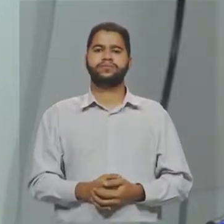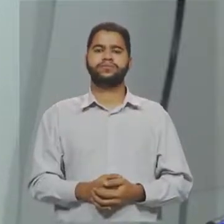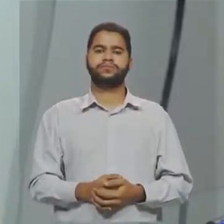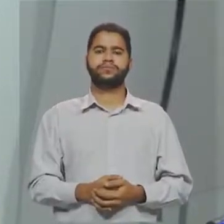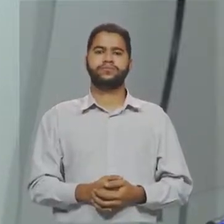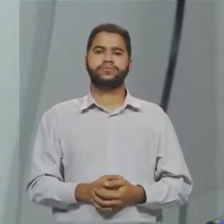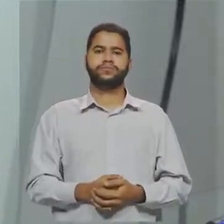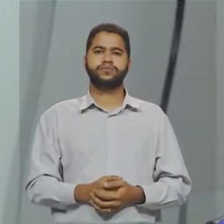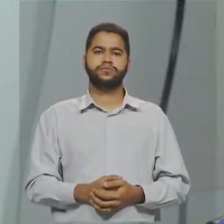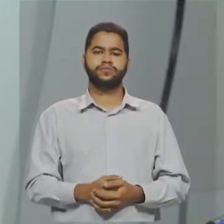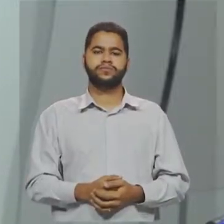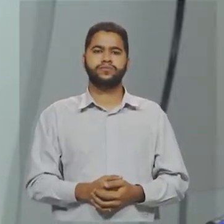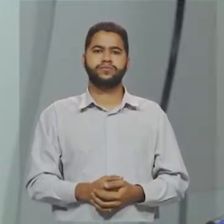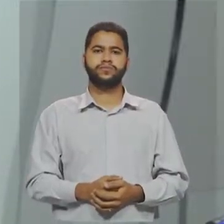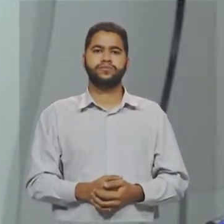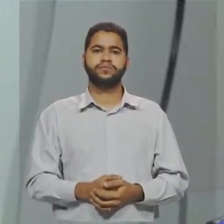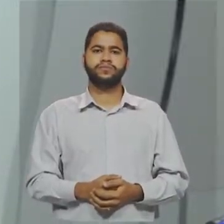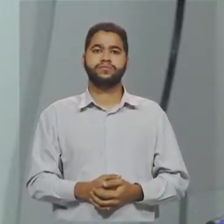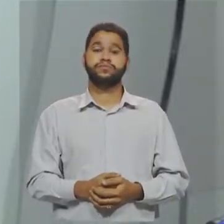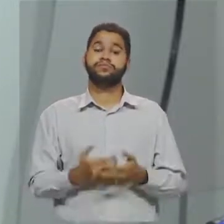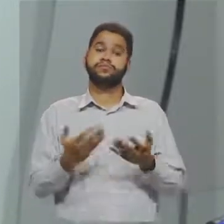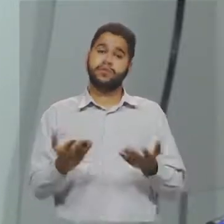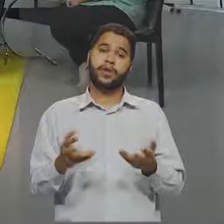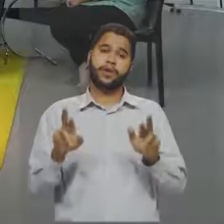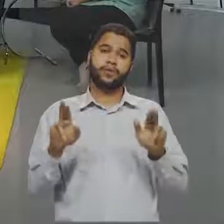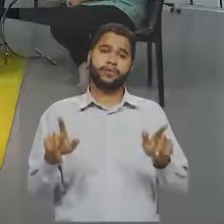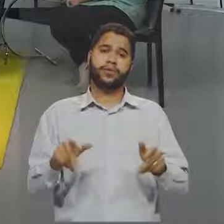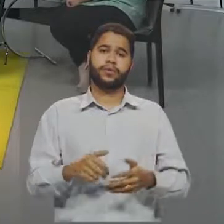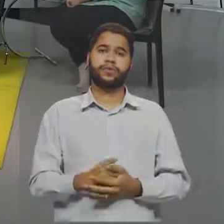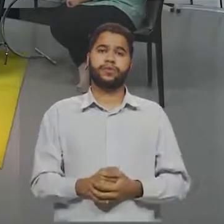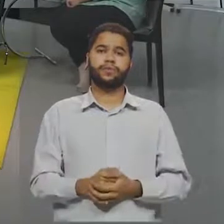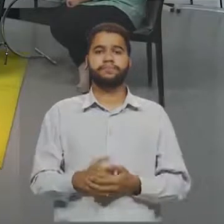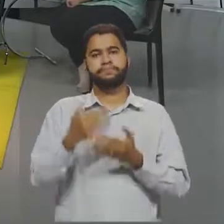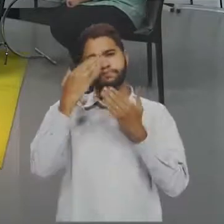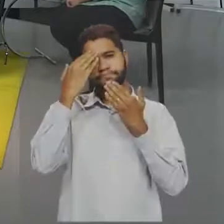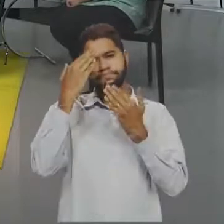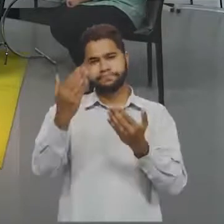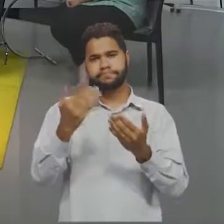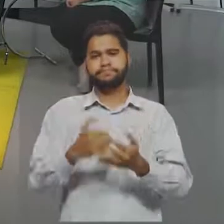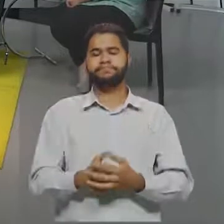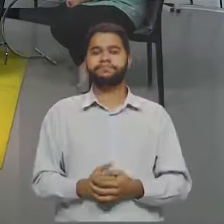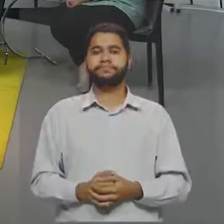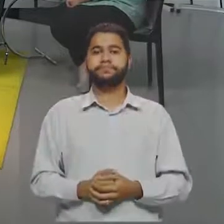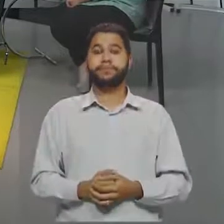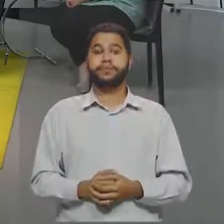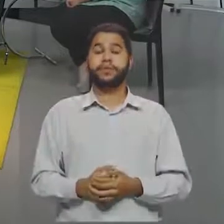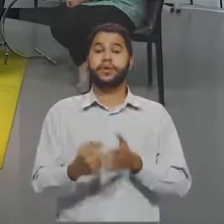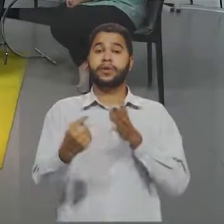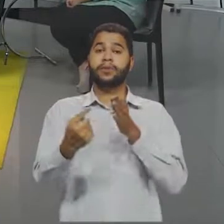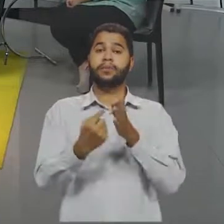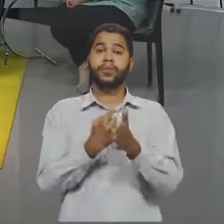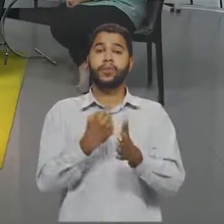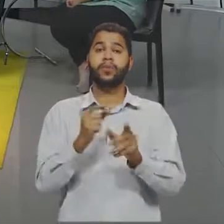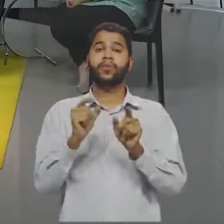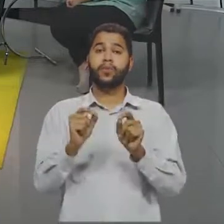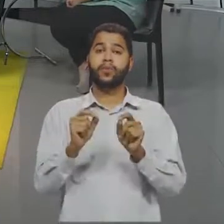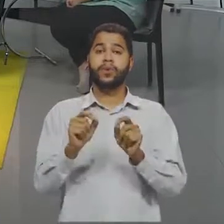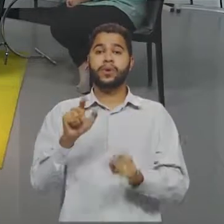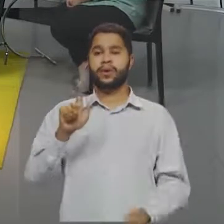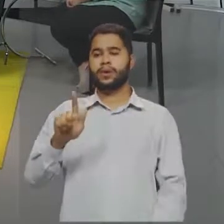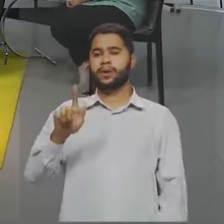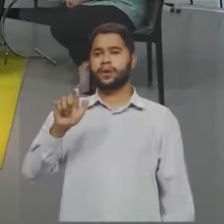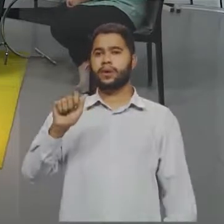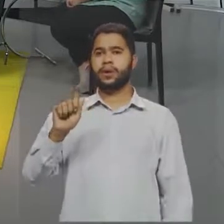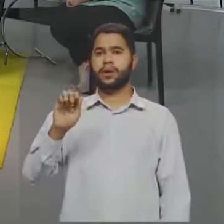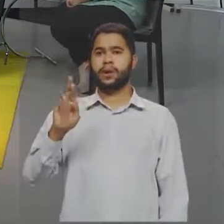dos valores que estão ordenados. Então, essa que é a diferença. Obrigada. Vamos para a próxima. Nossa próxima pergunta é da Gabriele.